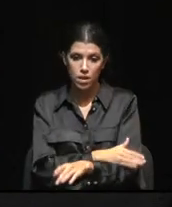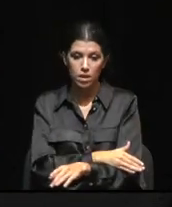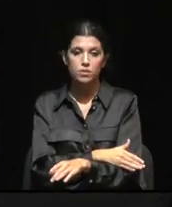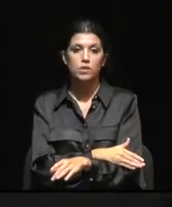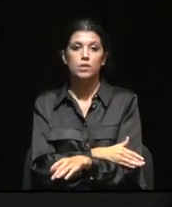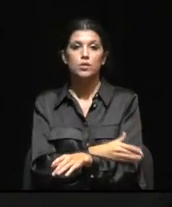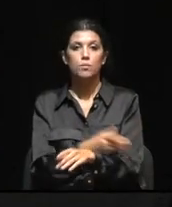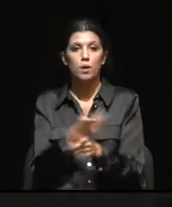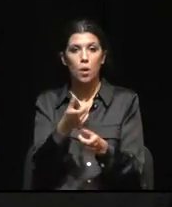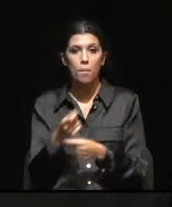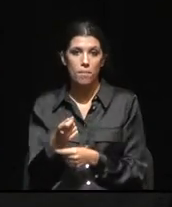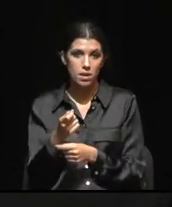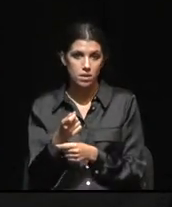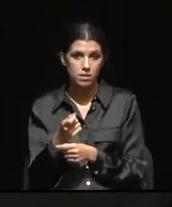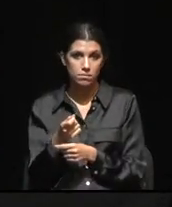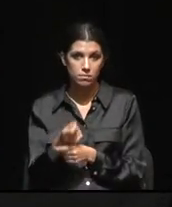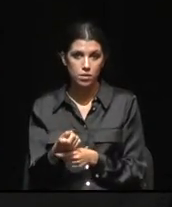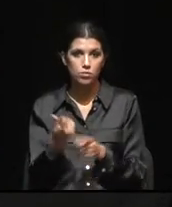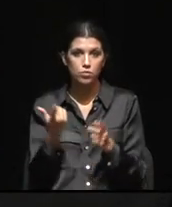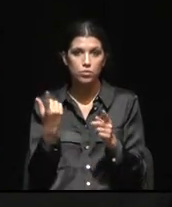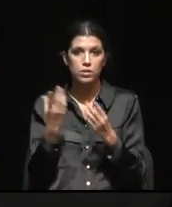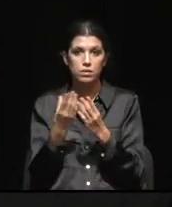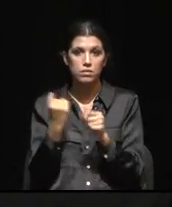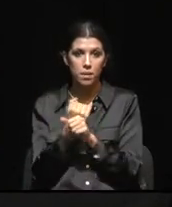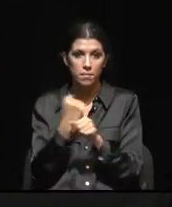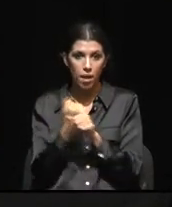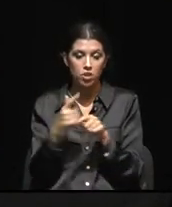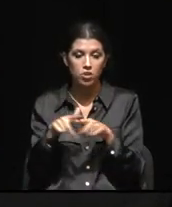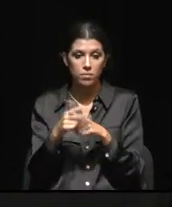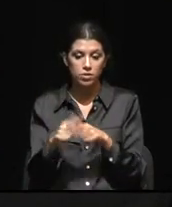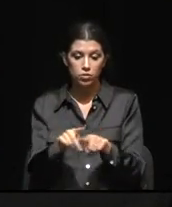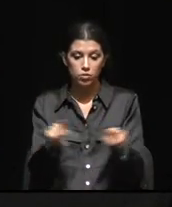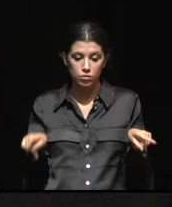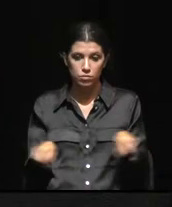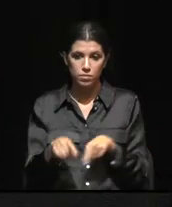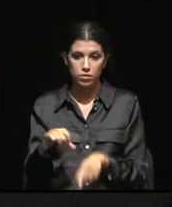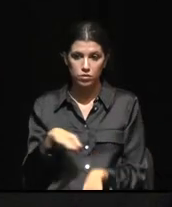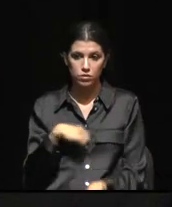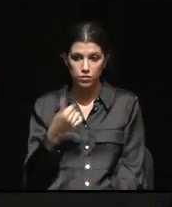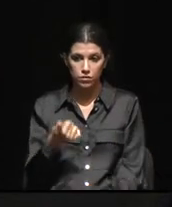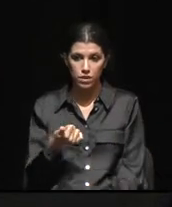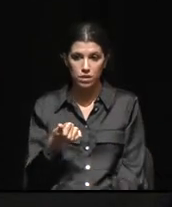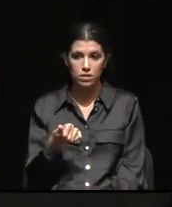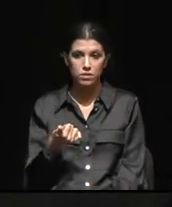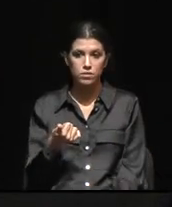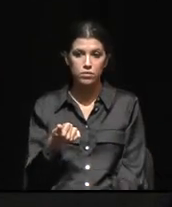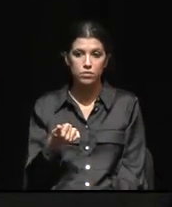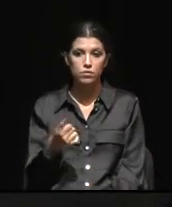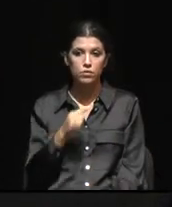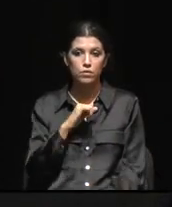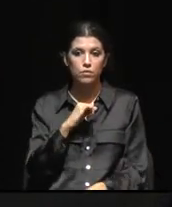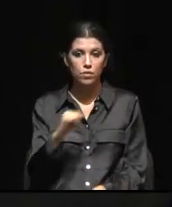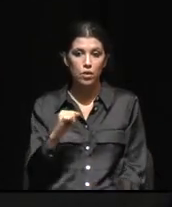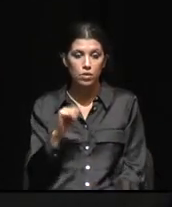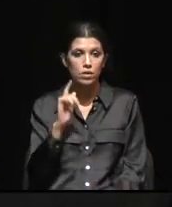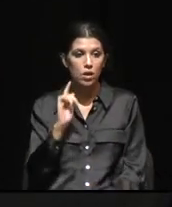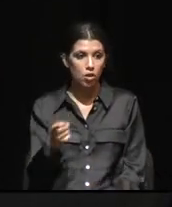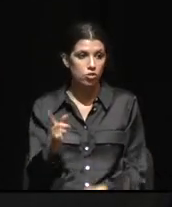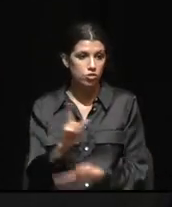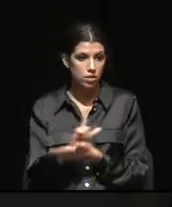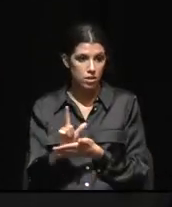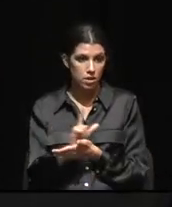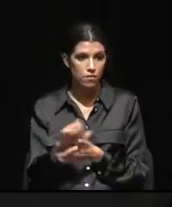para a aquisição de serviços de manutenção e dos trabalhos de reabilitação de espaços verdes quem Vota contra